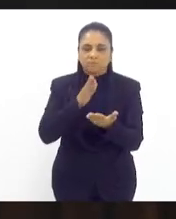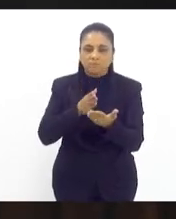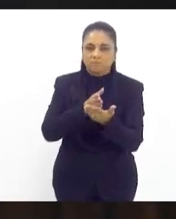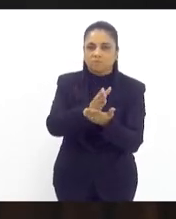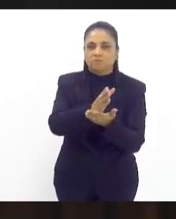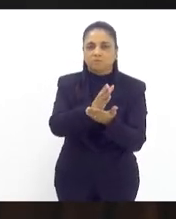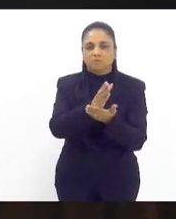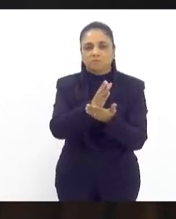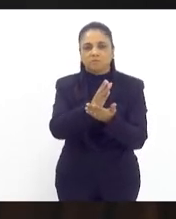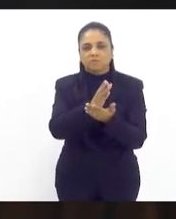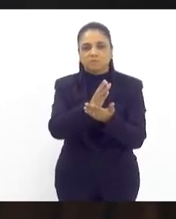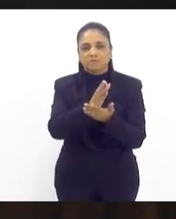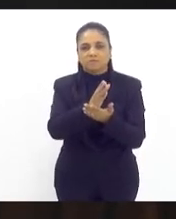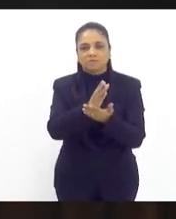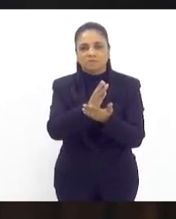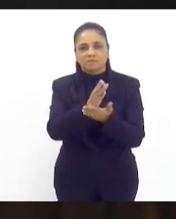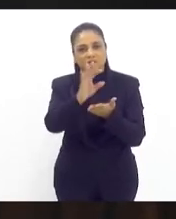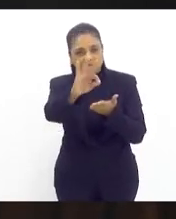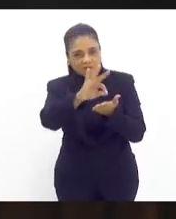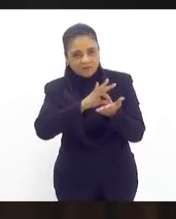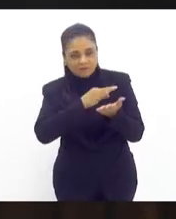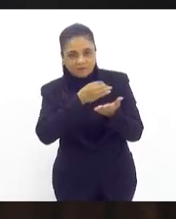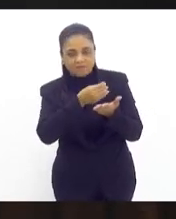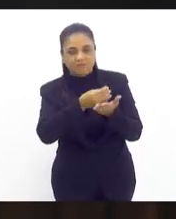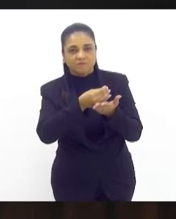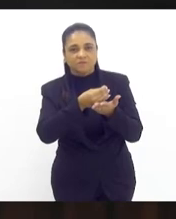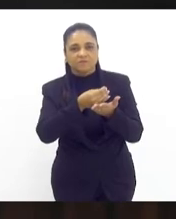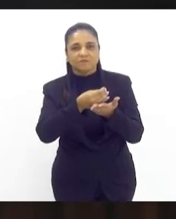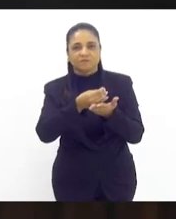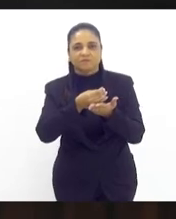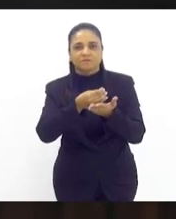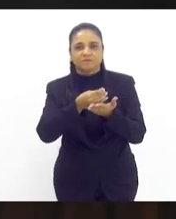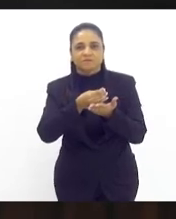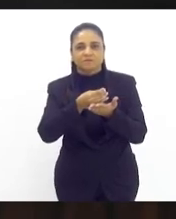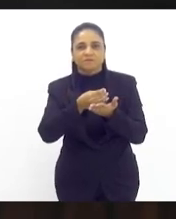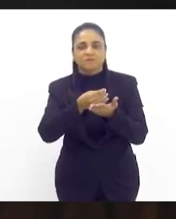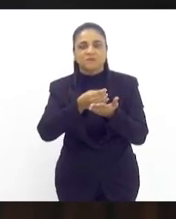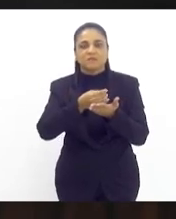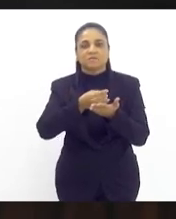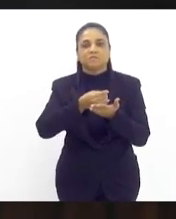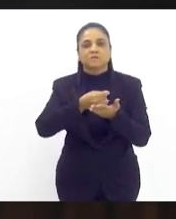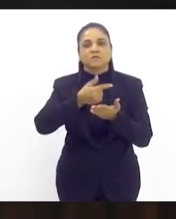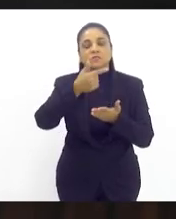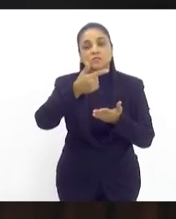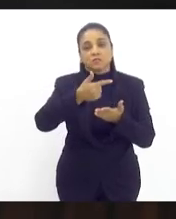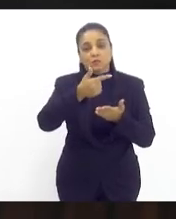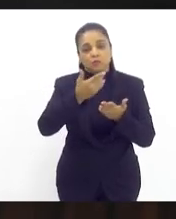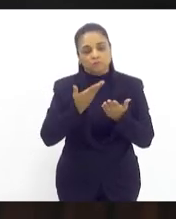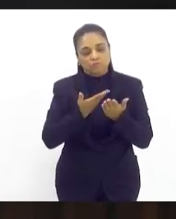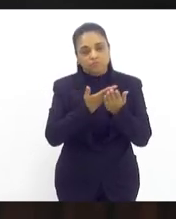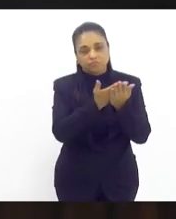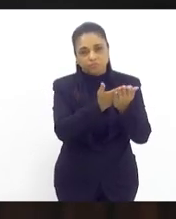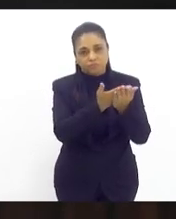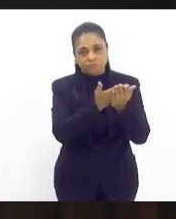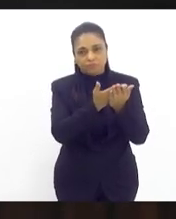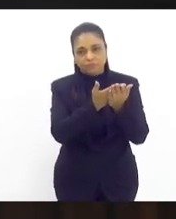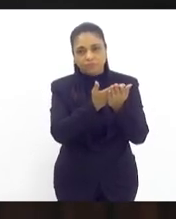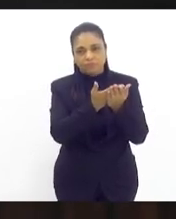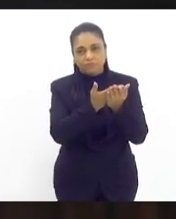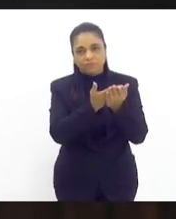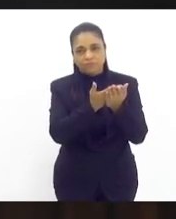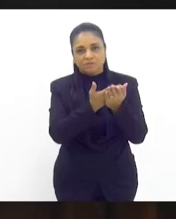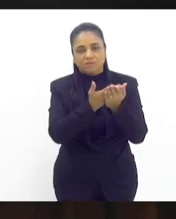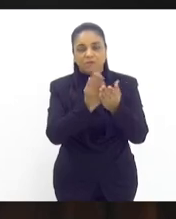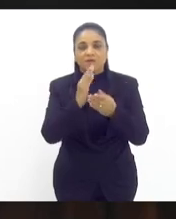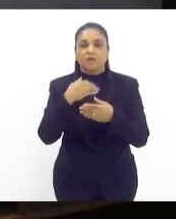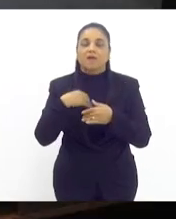estão aprovado vai a redação do vencido para segunda discussão declaração para declaração